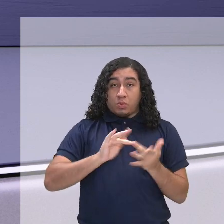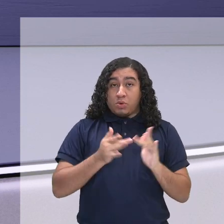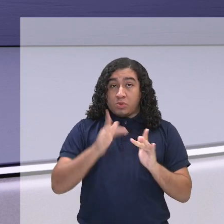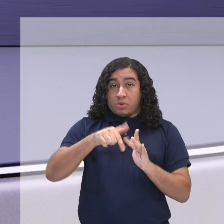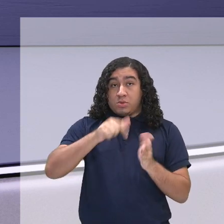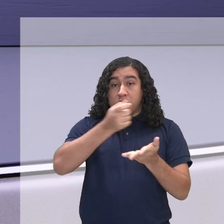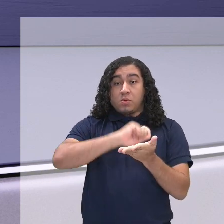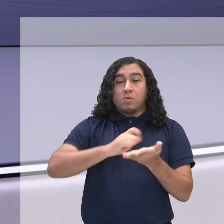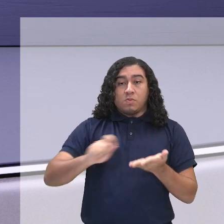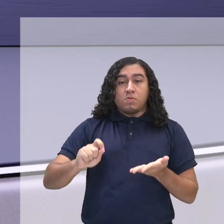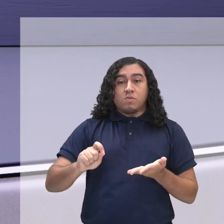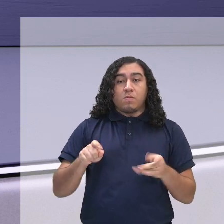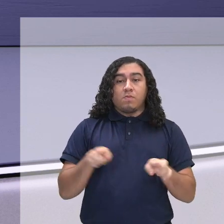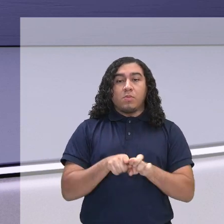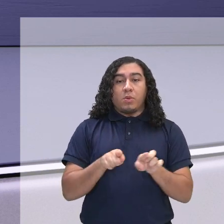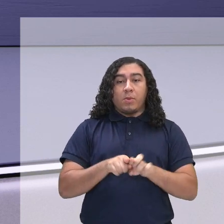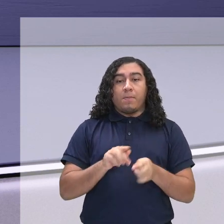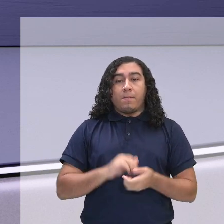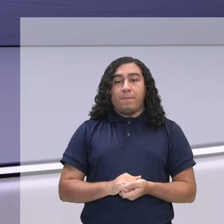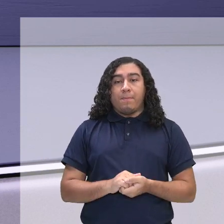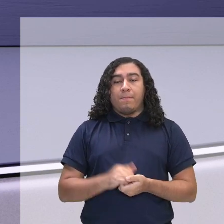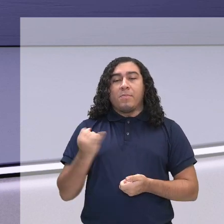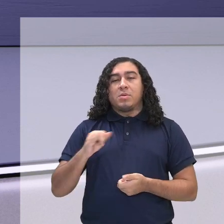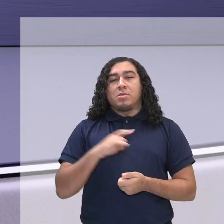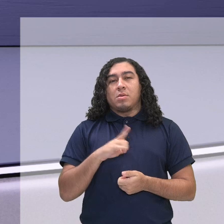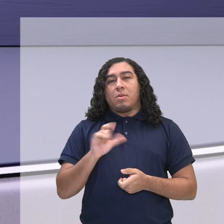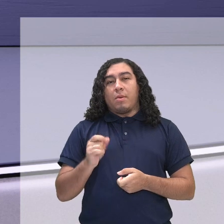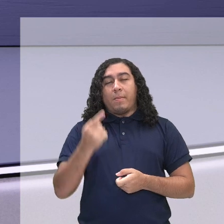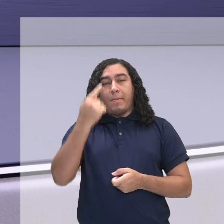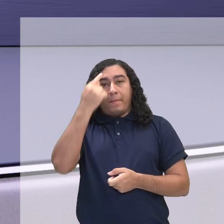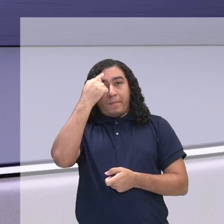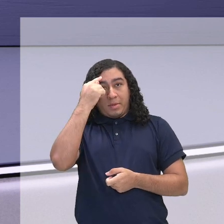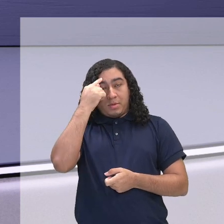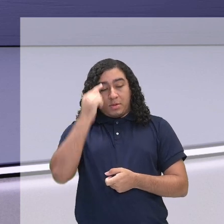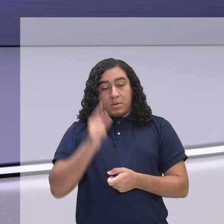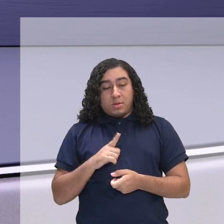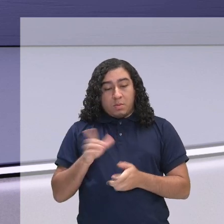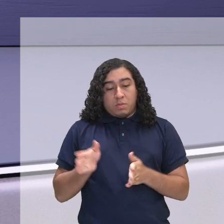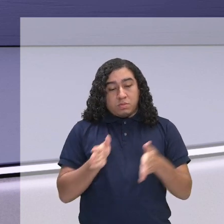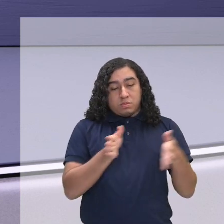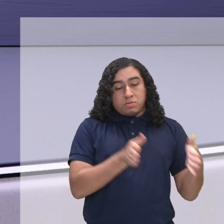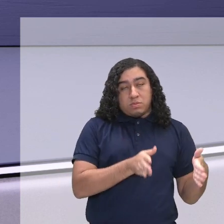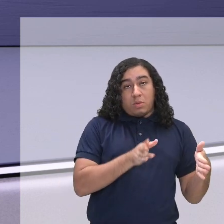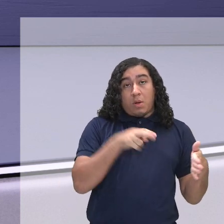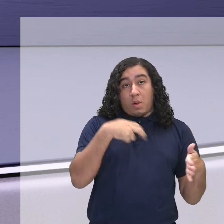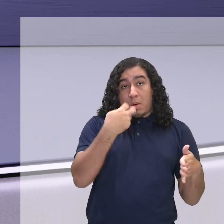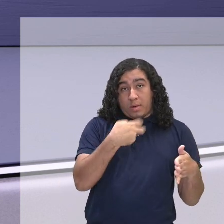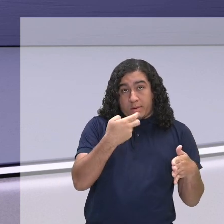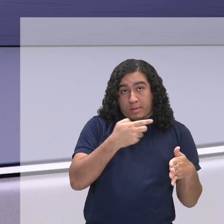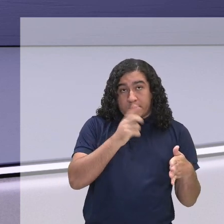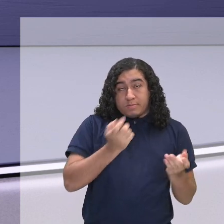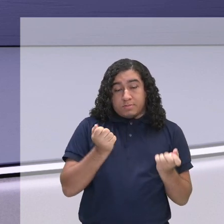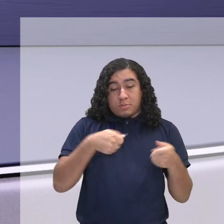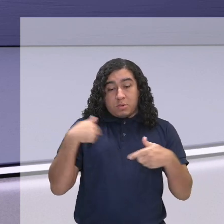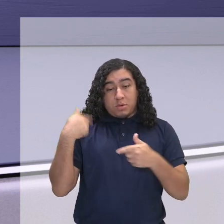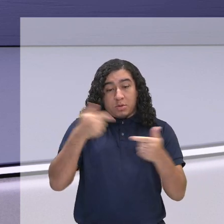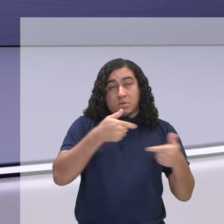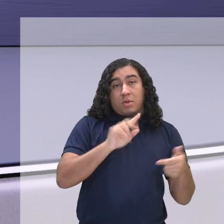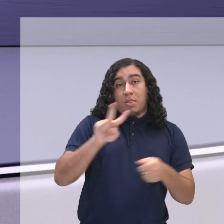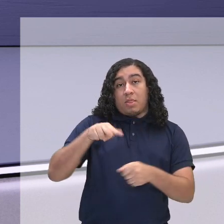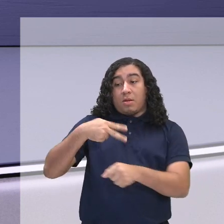escritas. Né? Então, se de um lado nós temos as tradições religiosas orais, com o passar do tempo vão surgir as